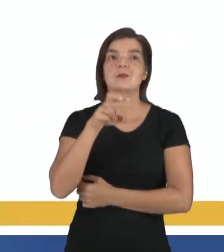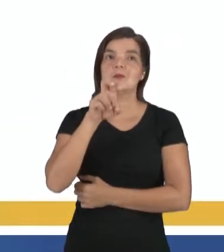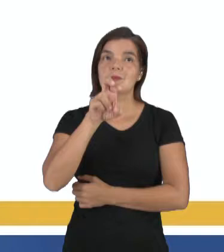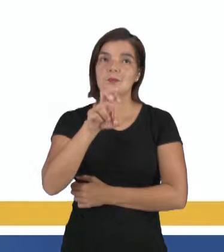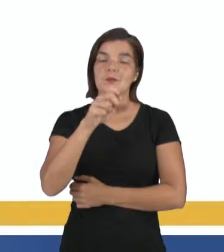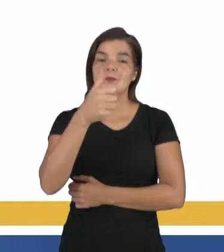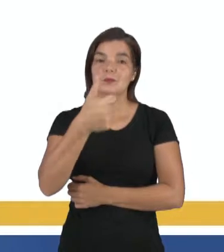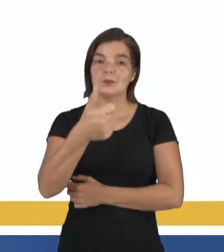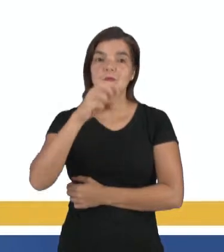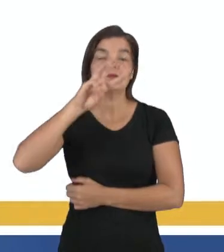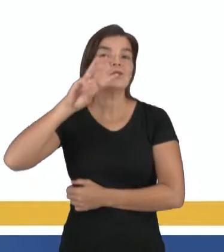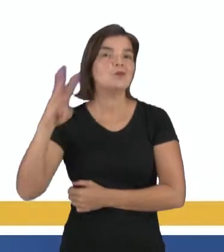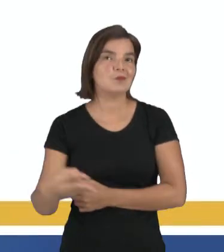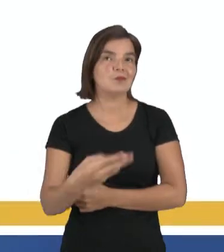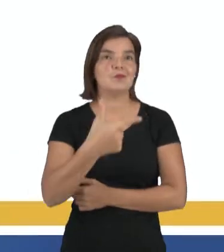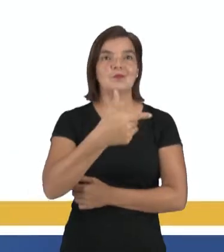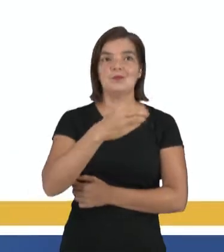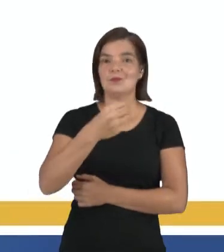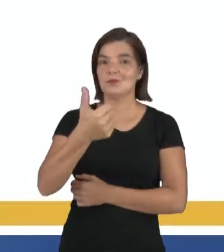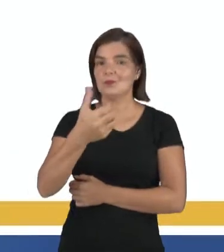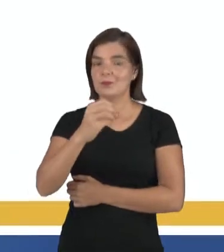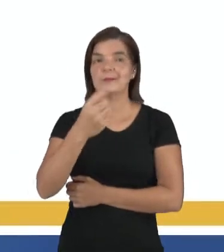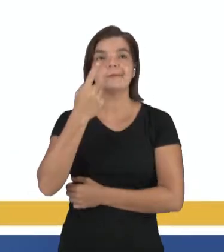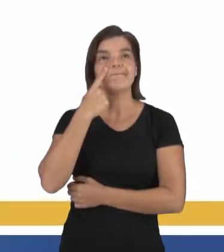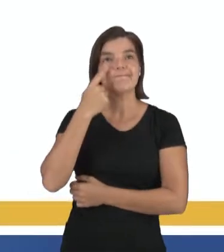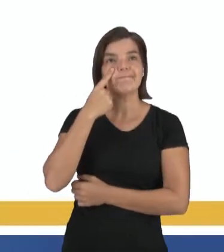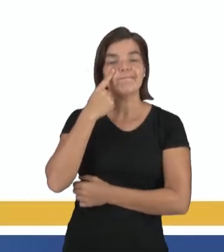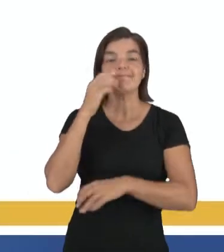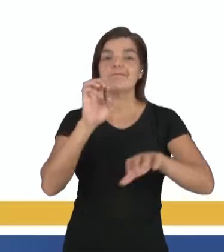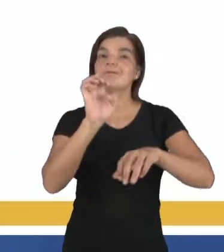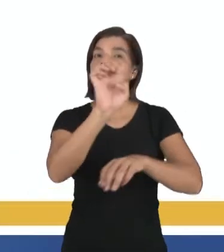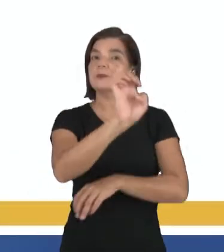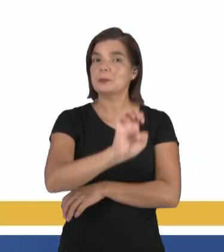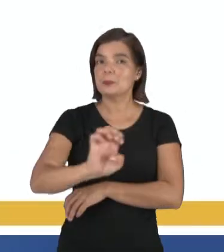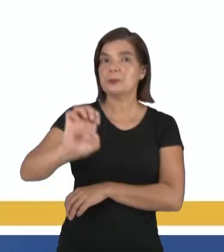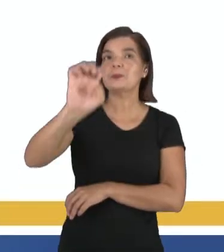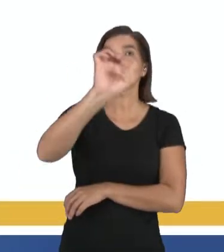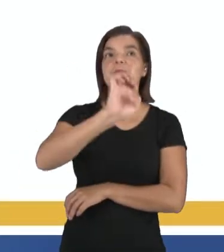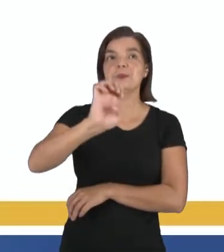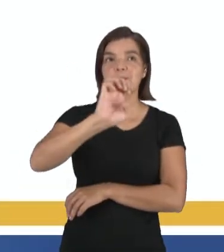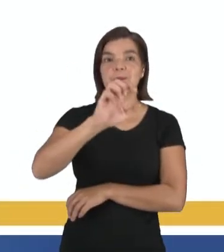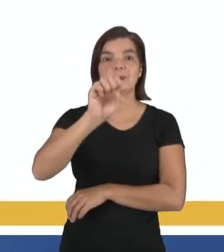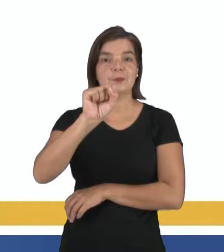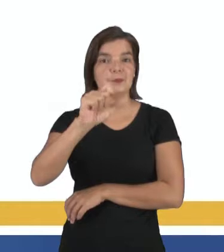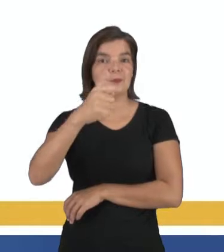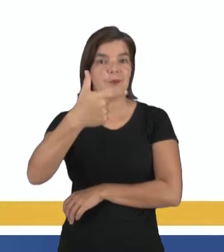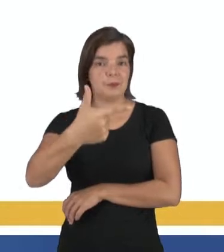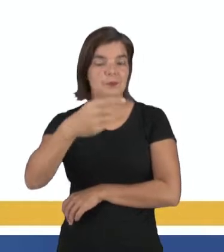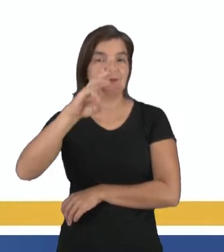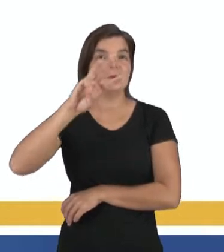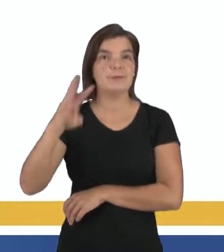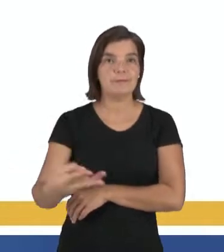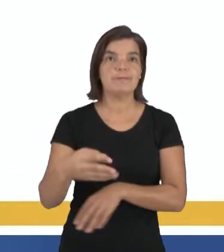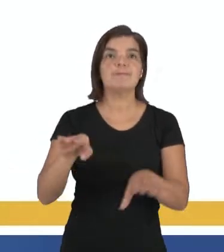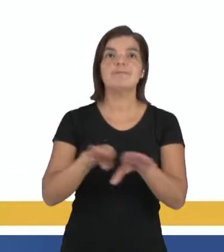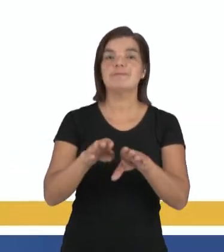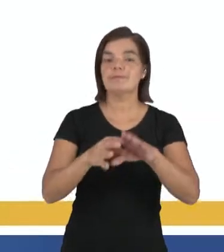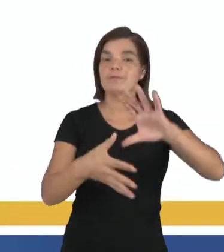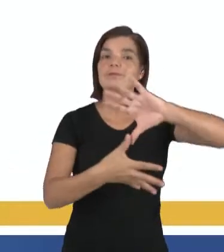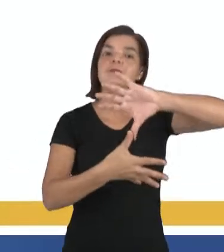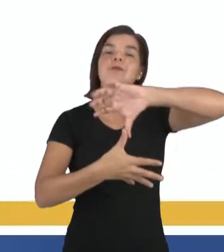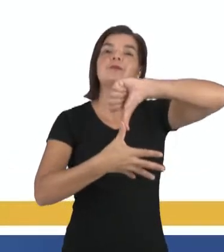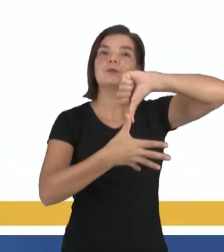milhões a mais do que em 2010. A maioria situada na Europa, 82 milhões, a América do Norte, 59